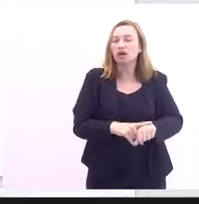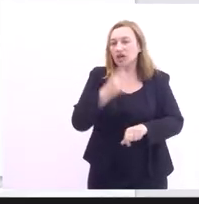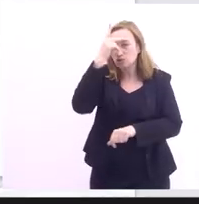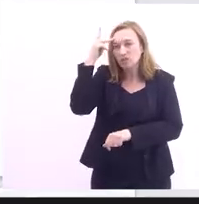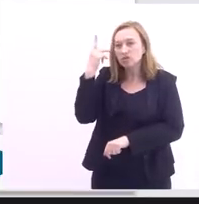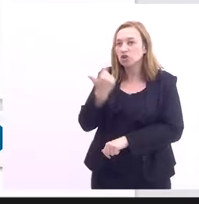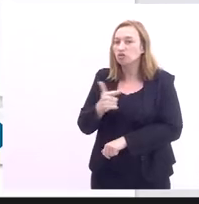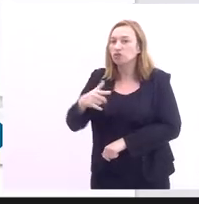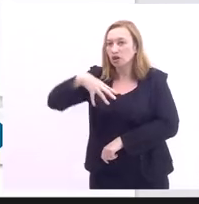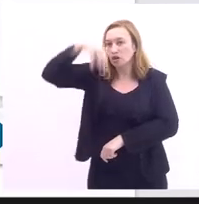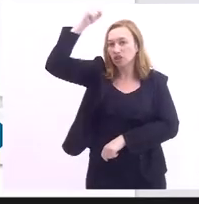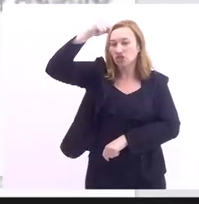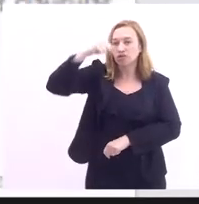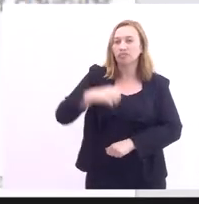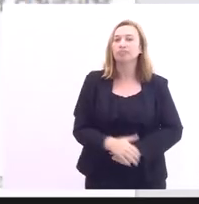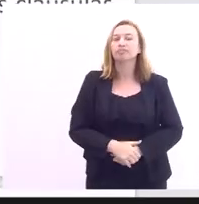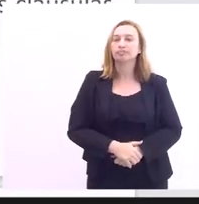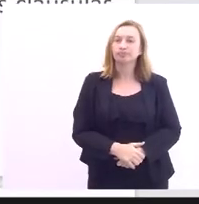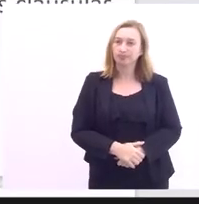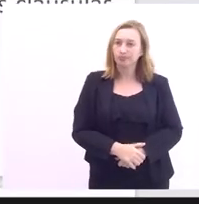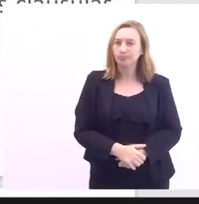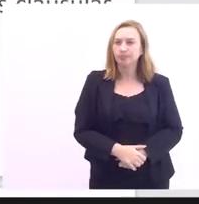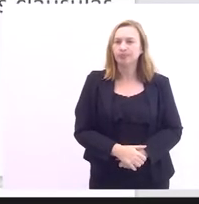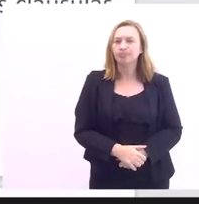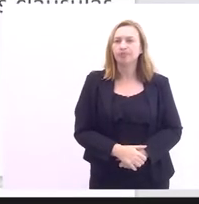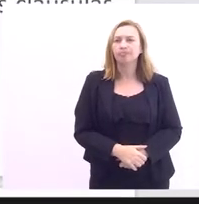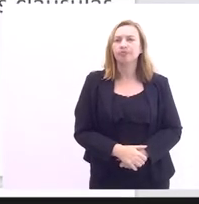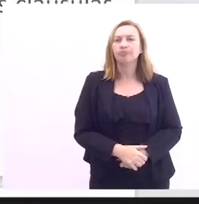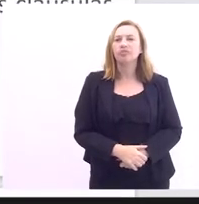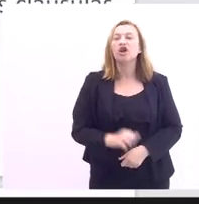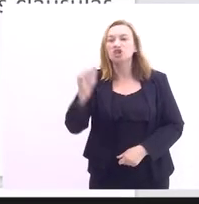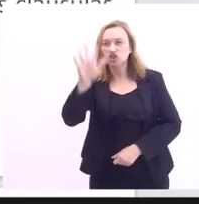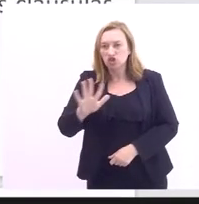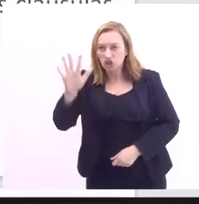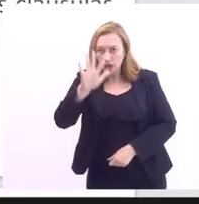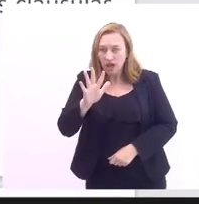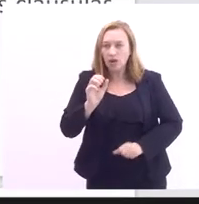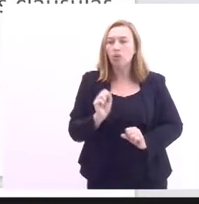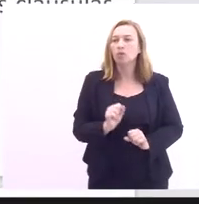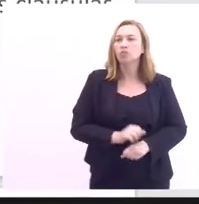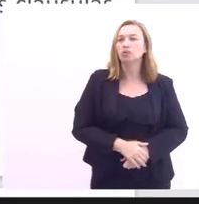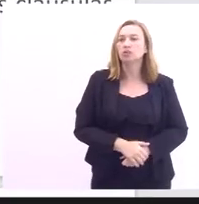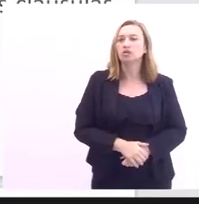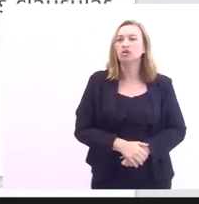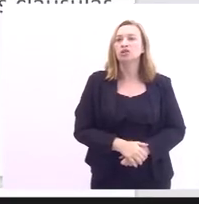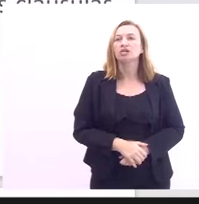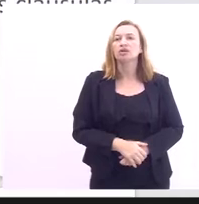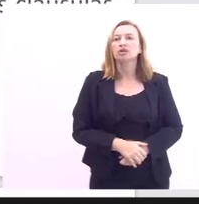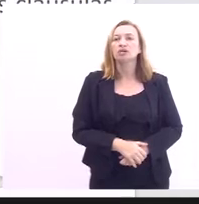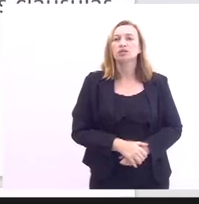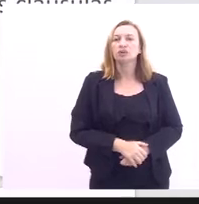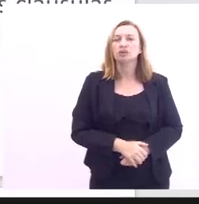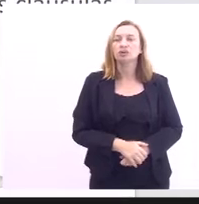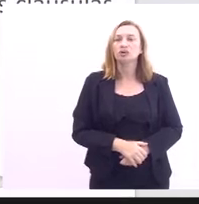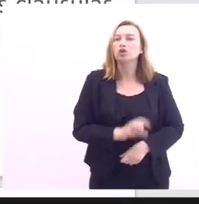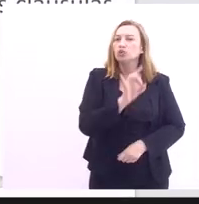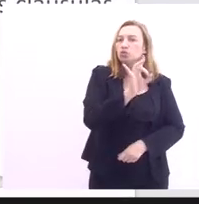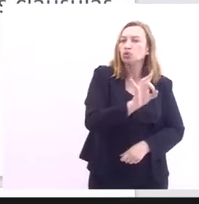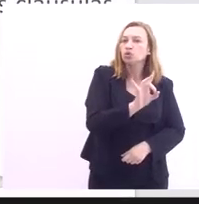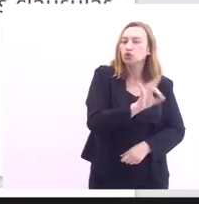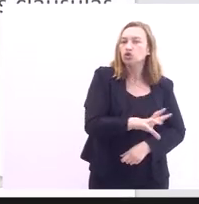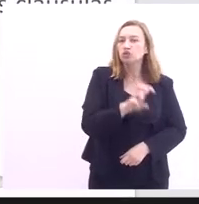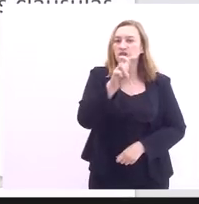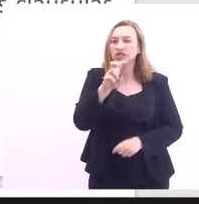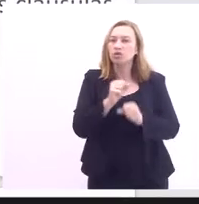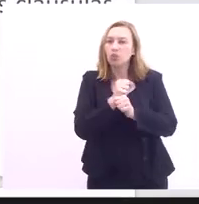né? Bom, de forma geral, então, o que a gente conclui é que nos últimos